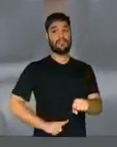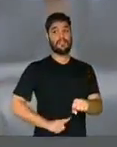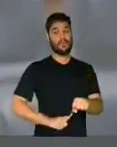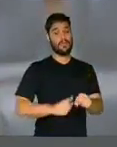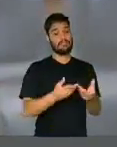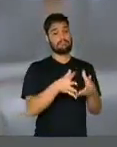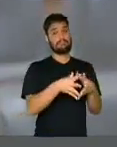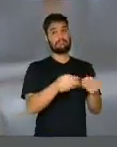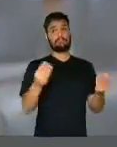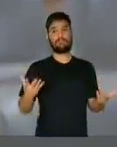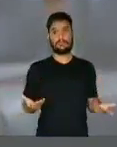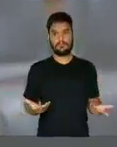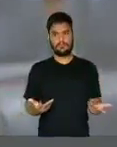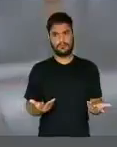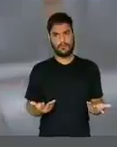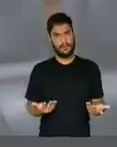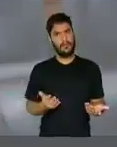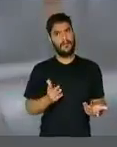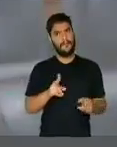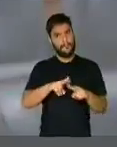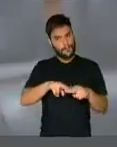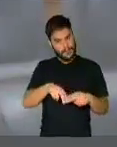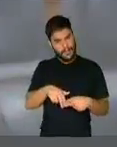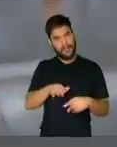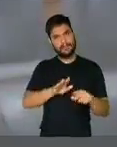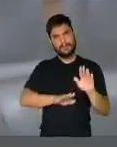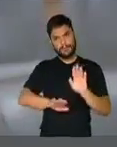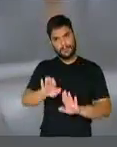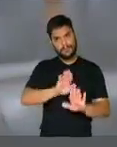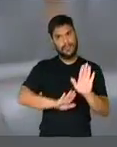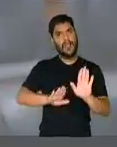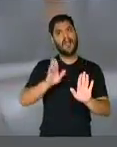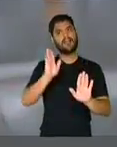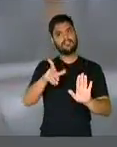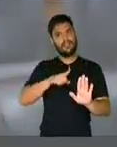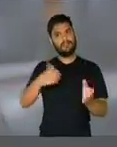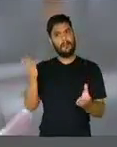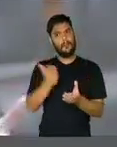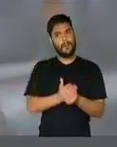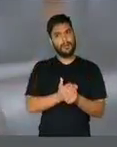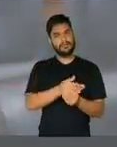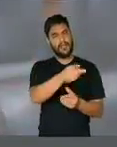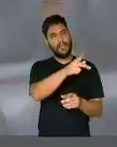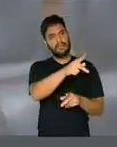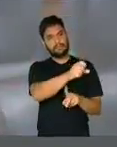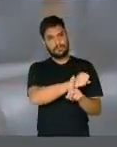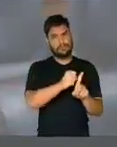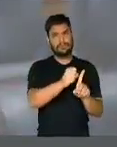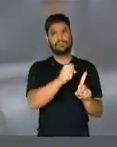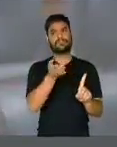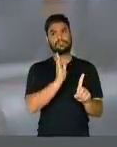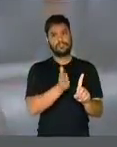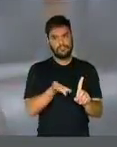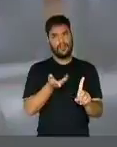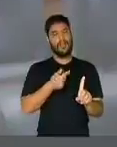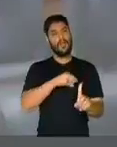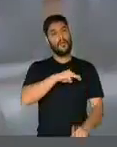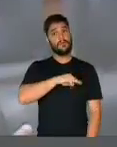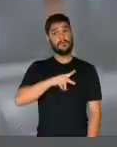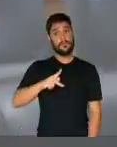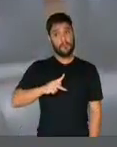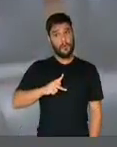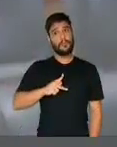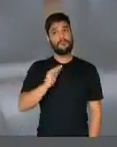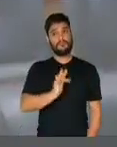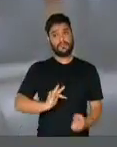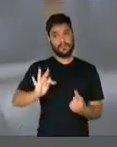Por isso que eu quero fazer um alerta, já existe uma ação popular, o Ministério Público Federal já entrou nesse caso, o